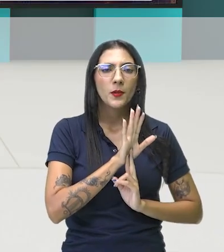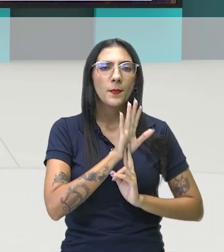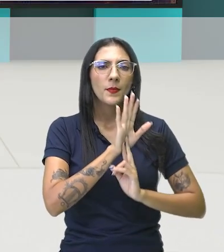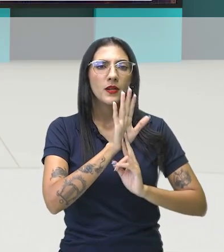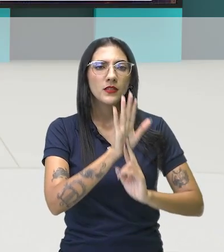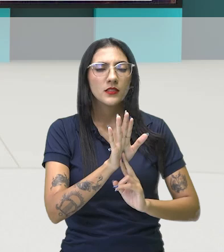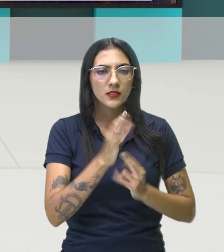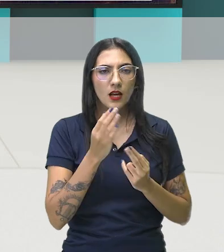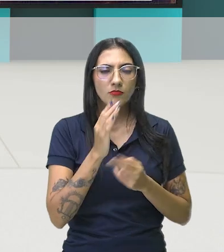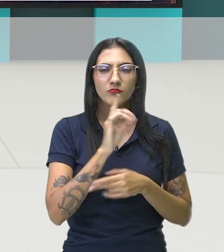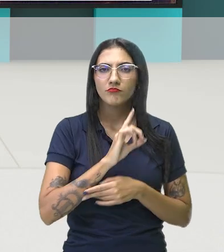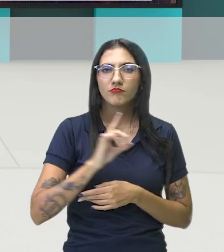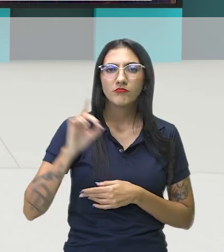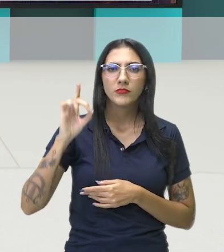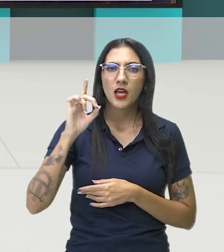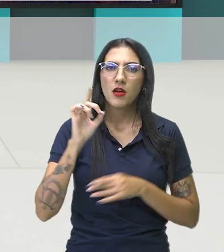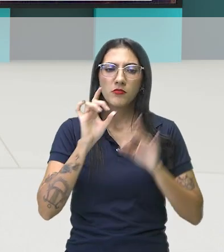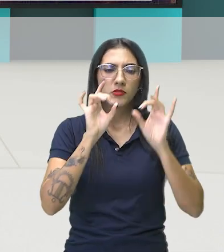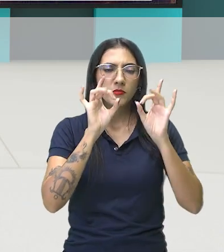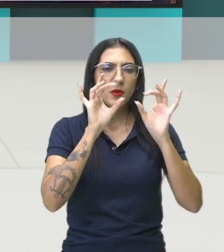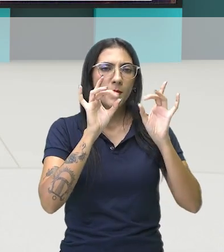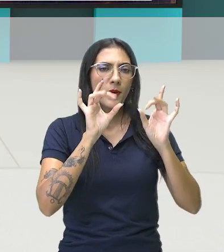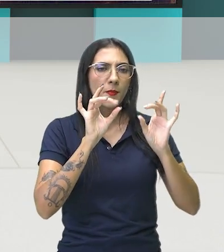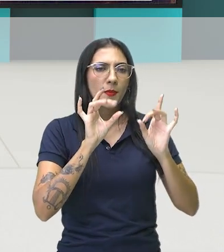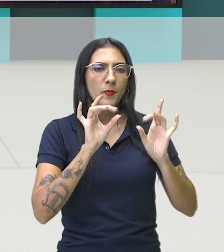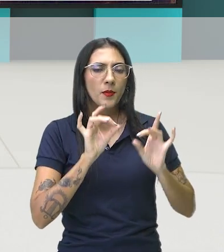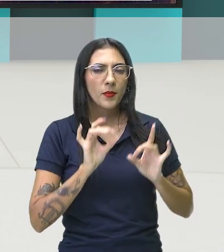vamos dizer assim, para